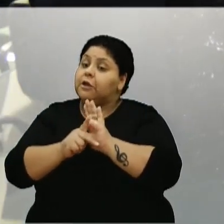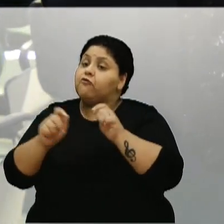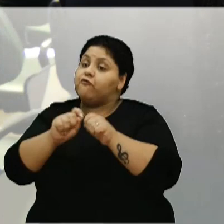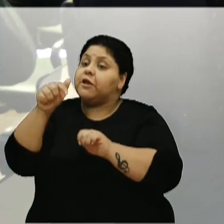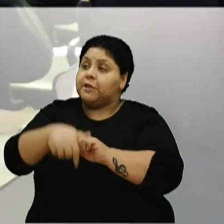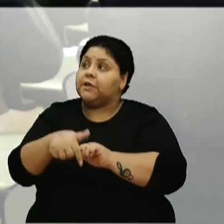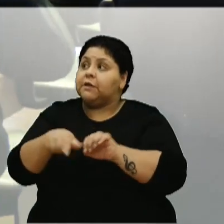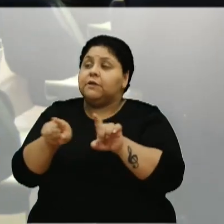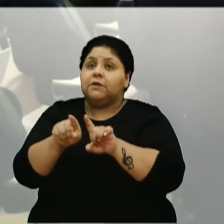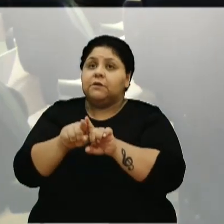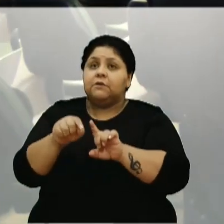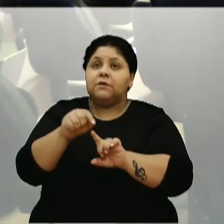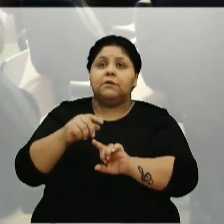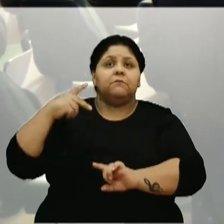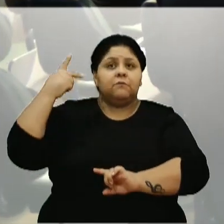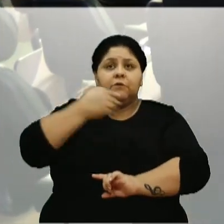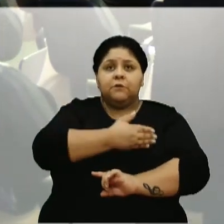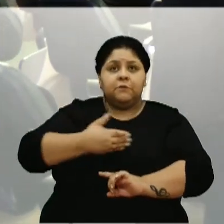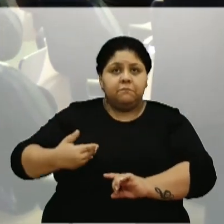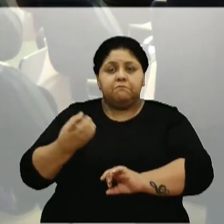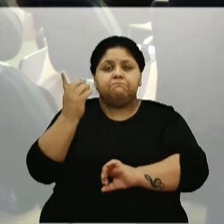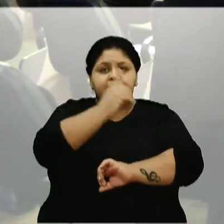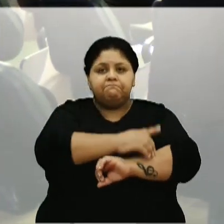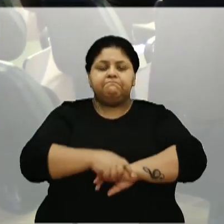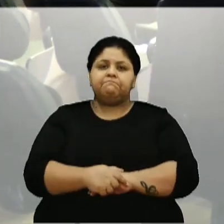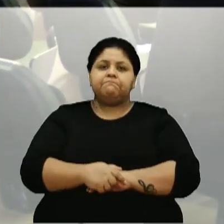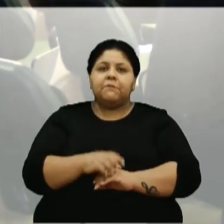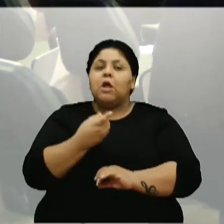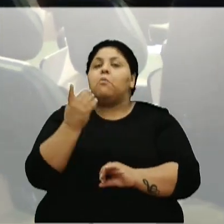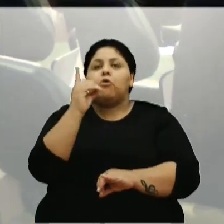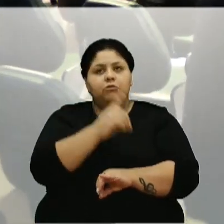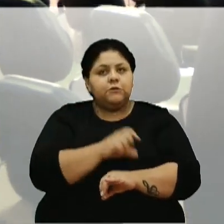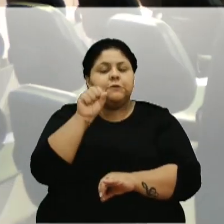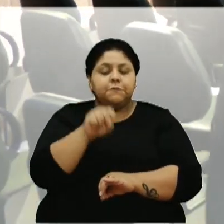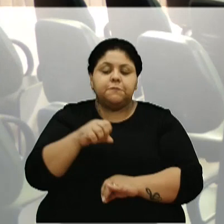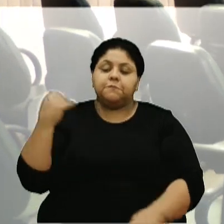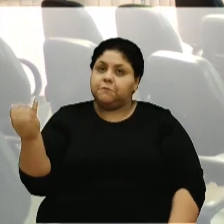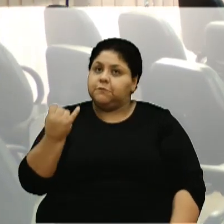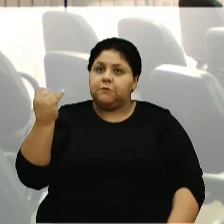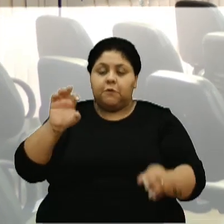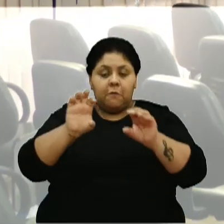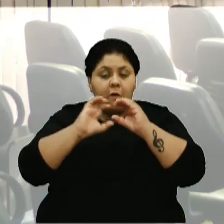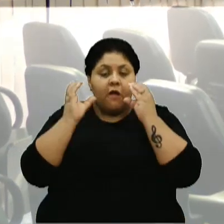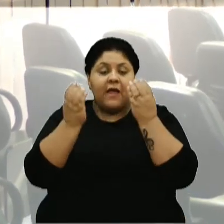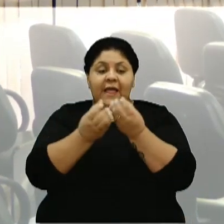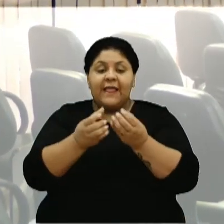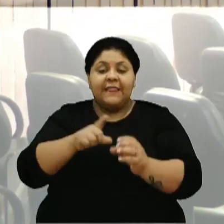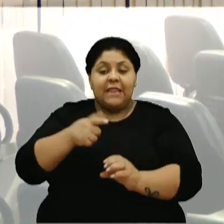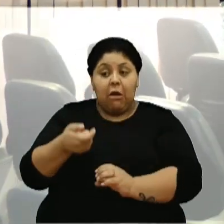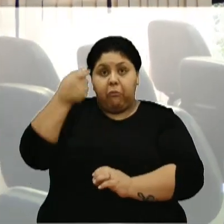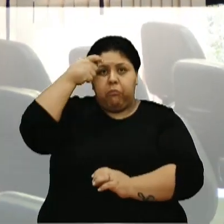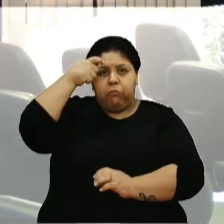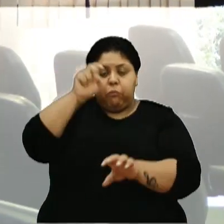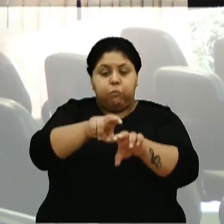também como as políticas públicas. Bom dia. Bom dia, com certeza é muito importante que a comunidade tenha consciência e por isso